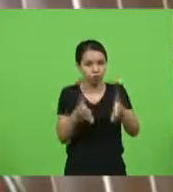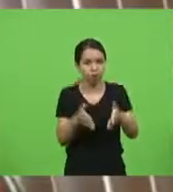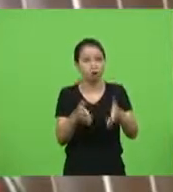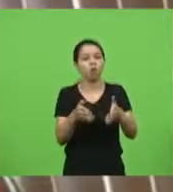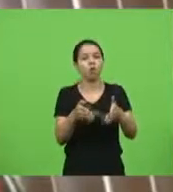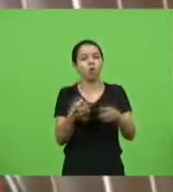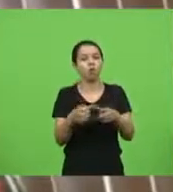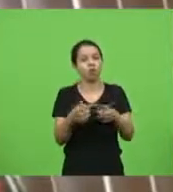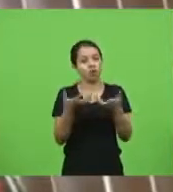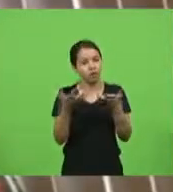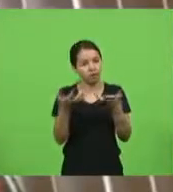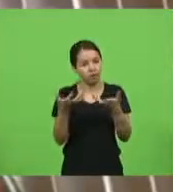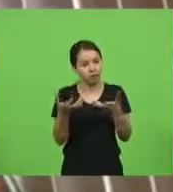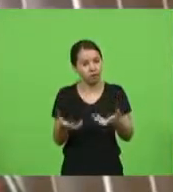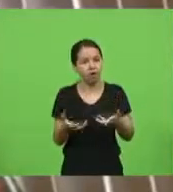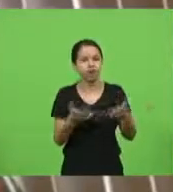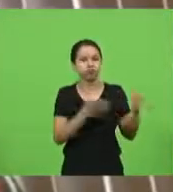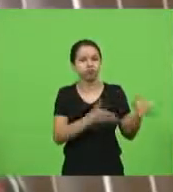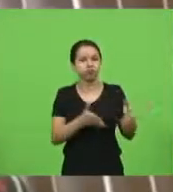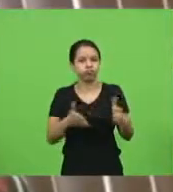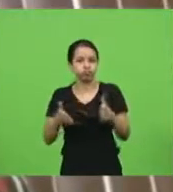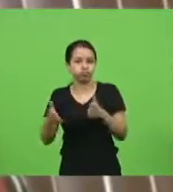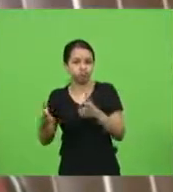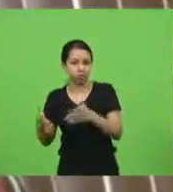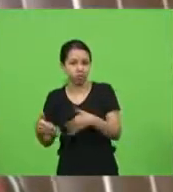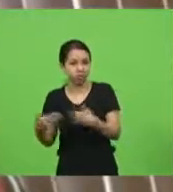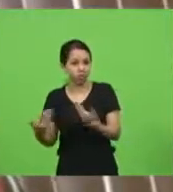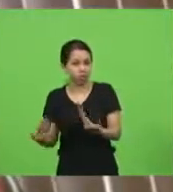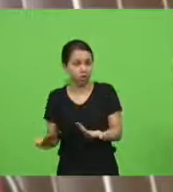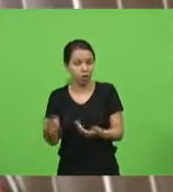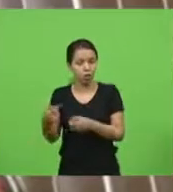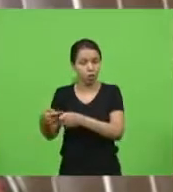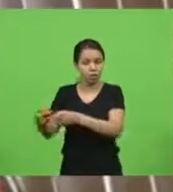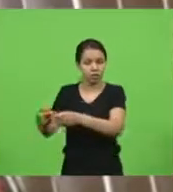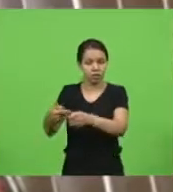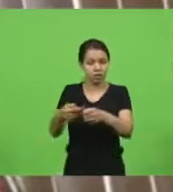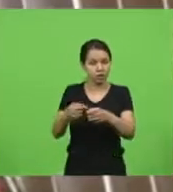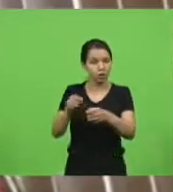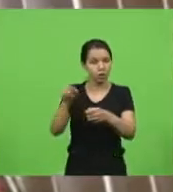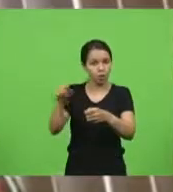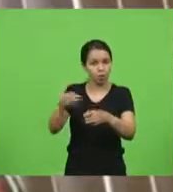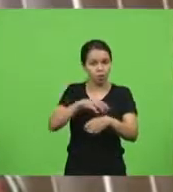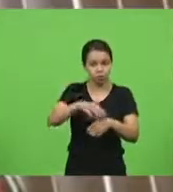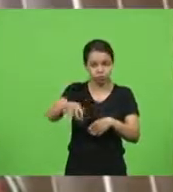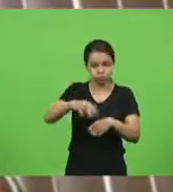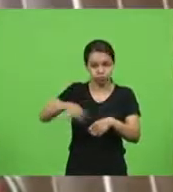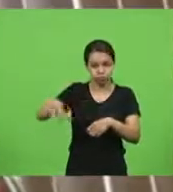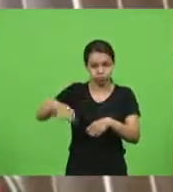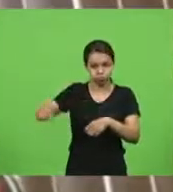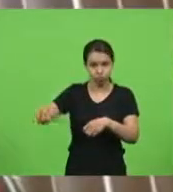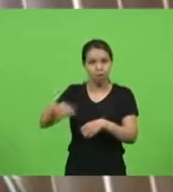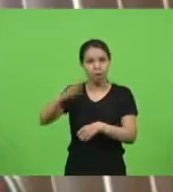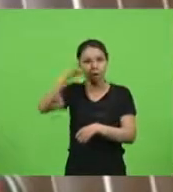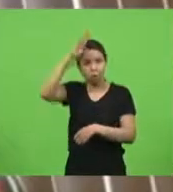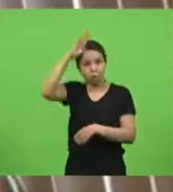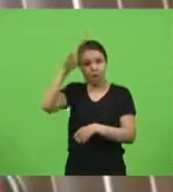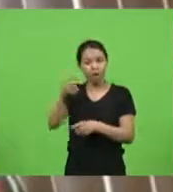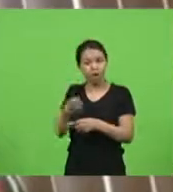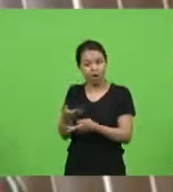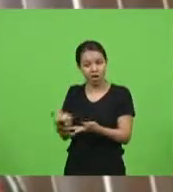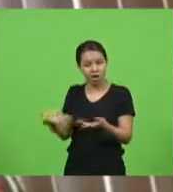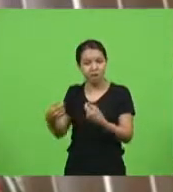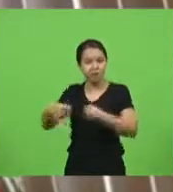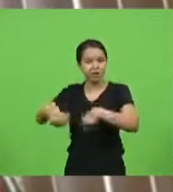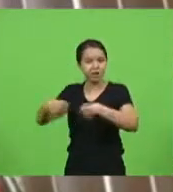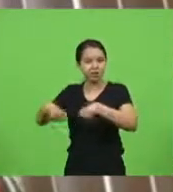que vão receber soldados do Corpo de Bombeiros são aqueles municípios que precisam de bombeiros militares para poder implementar essa escala. Hoje